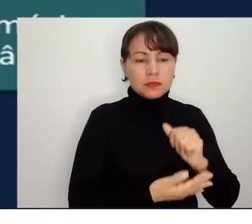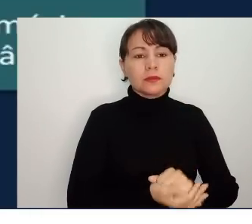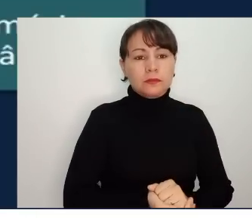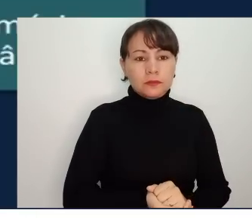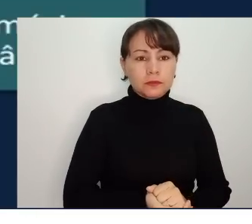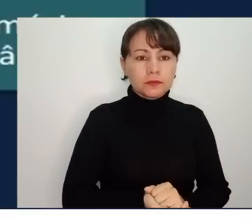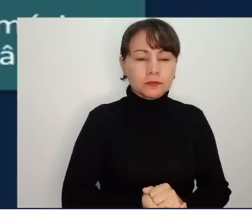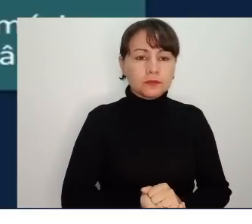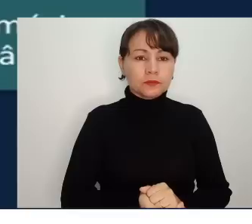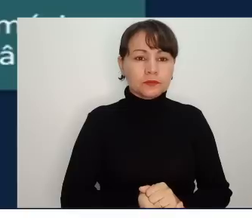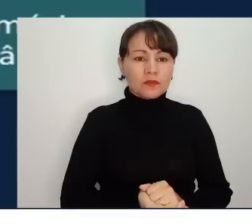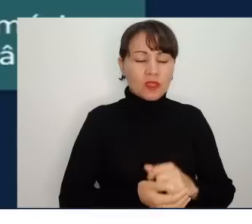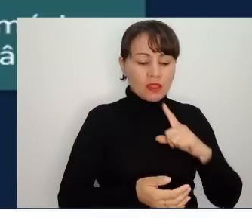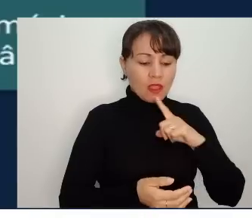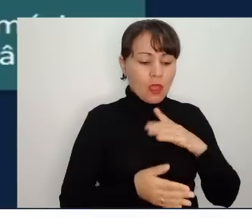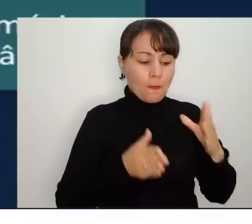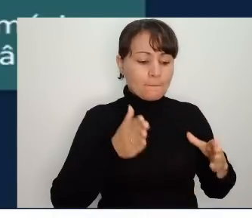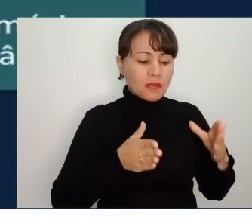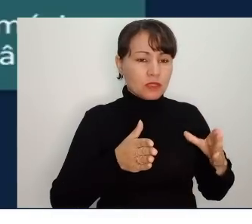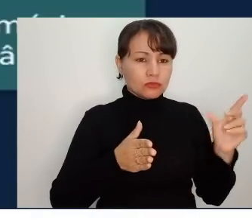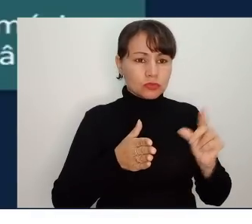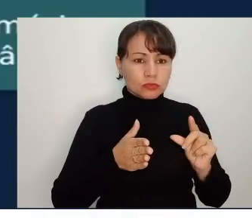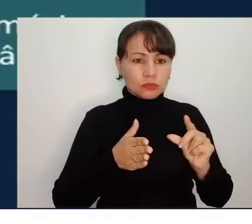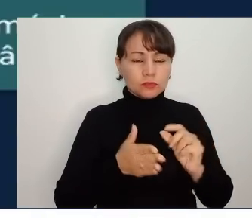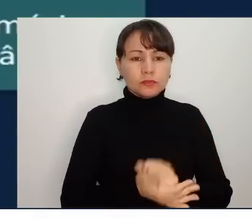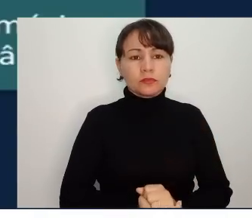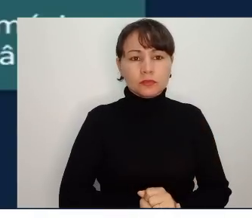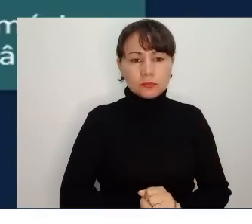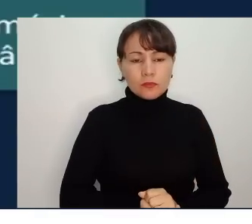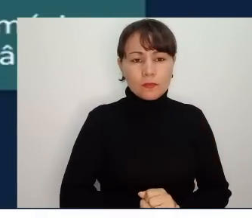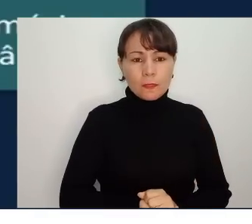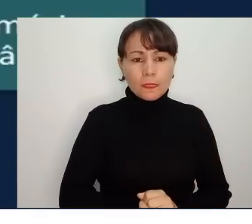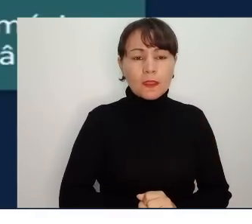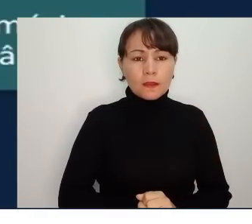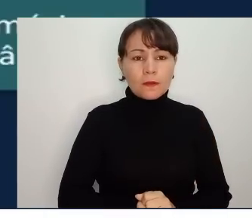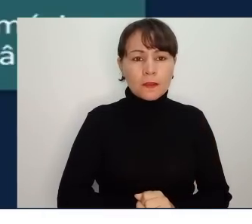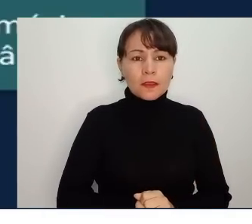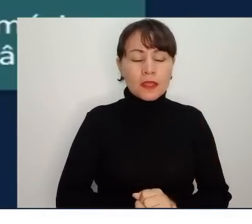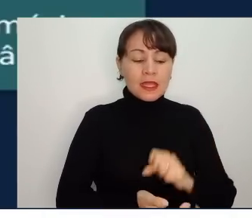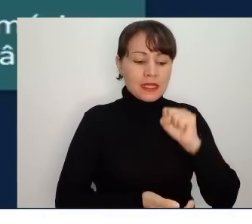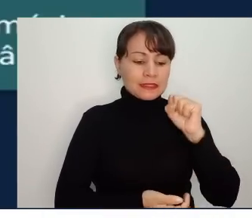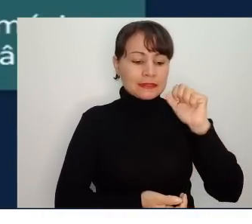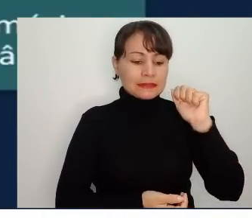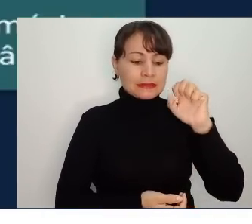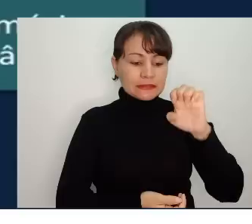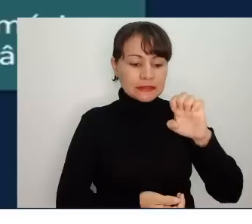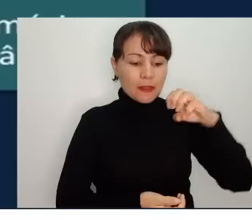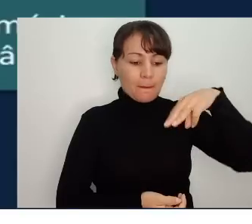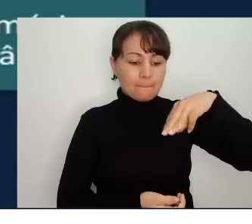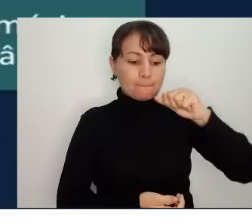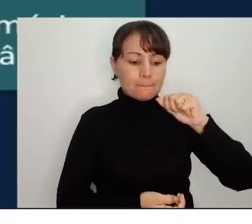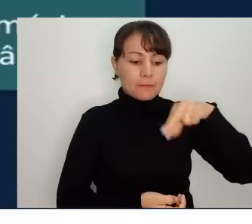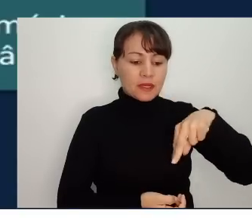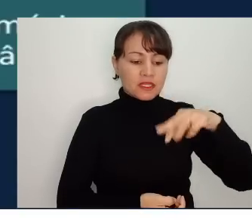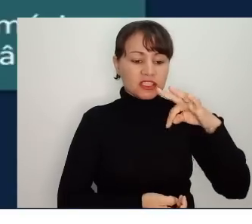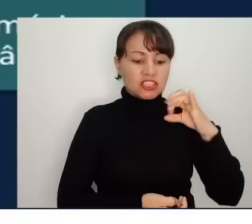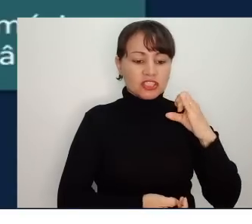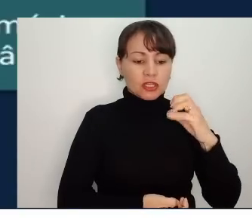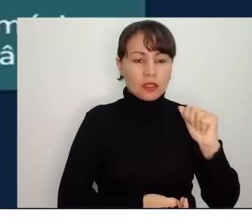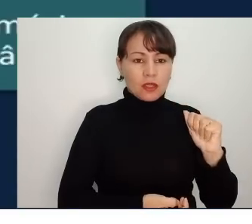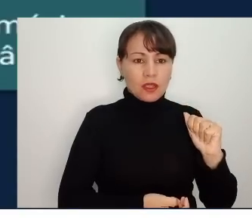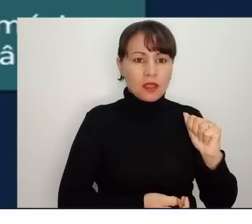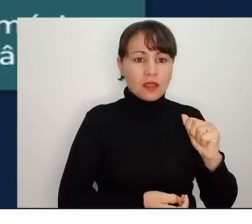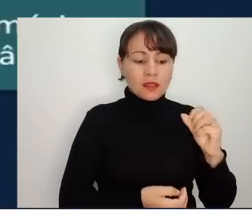O almoço com fraternização. As memórias semânticas são as memórias que nós